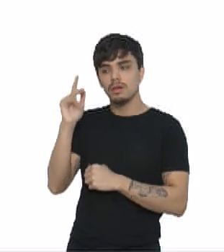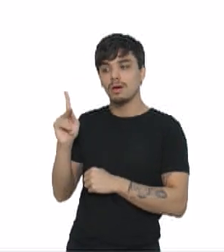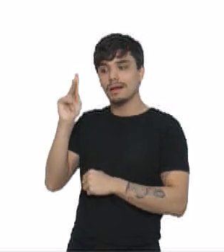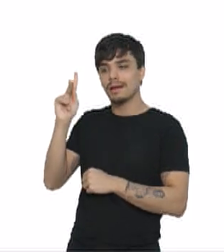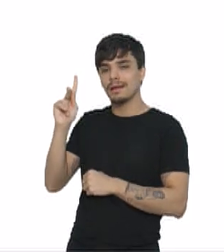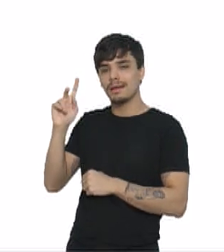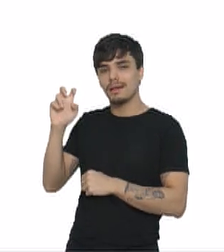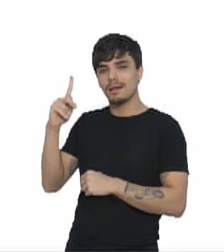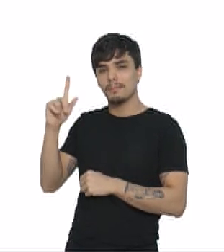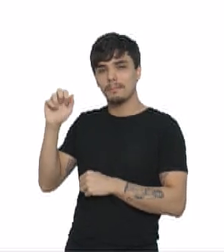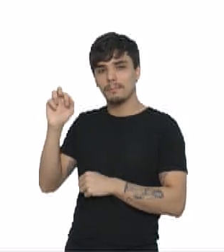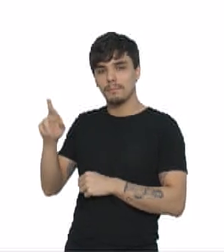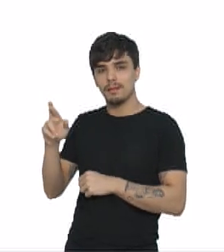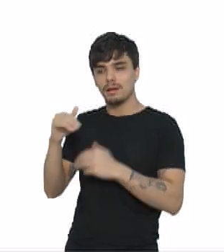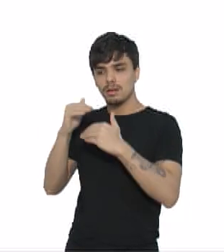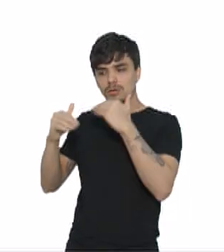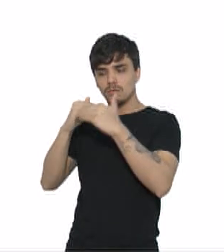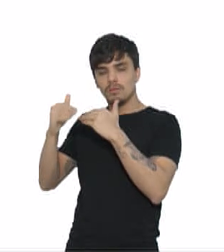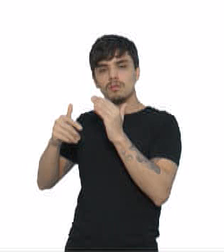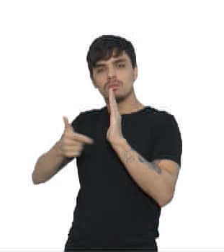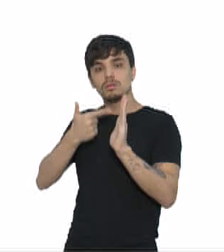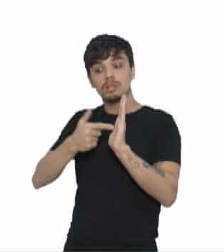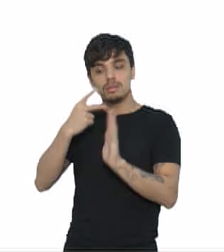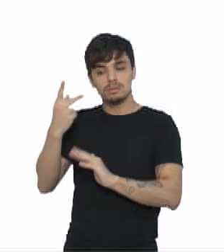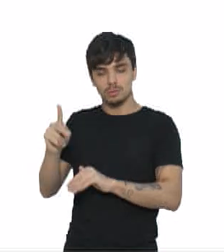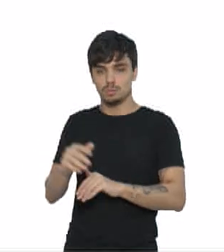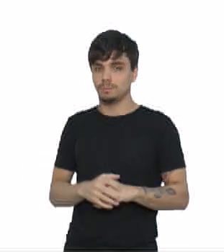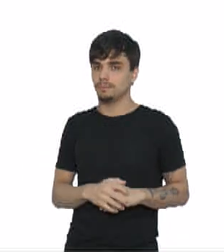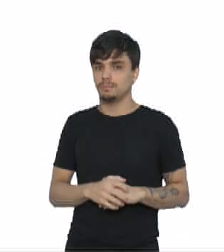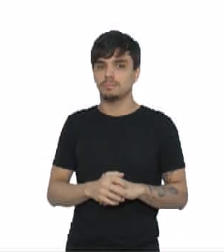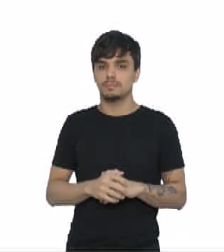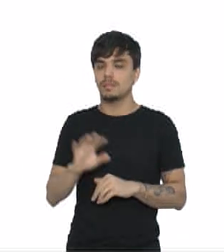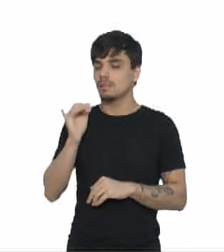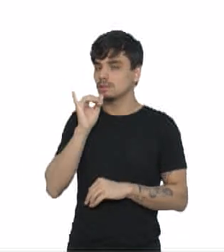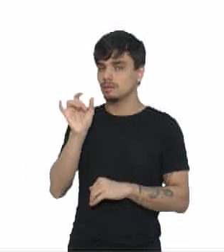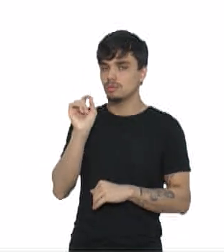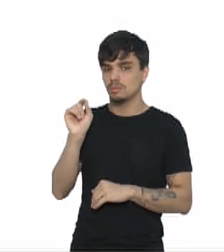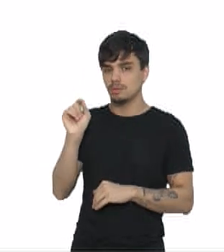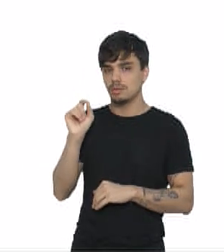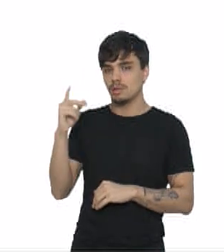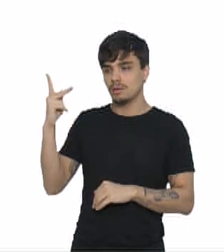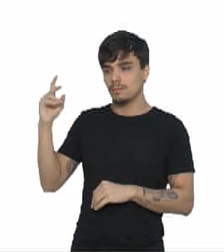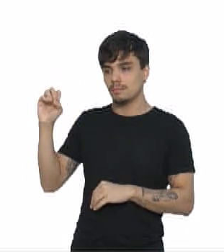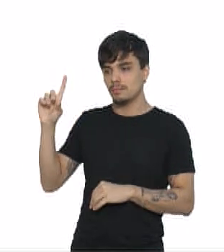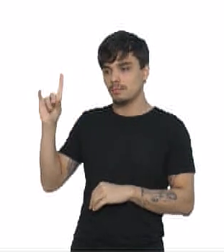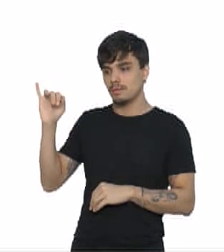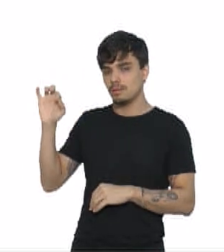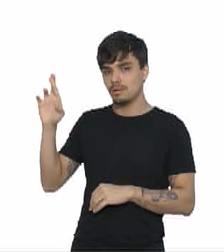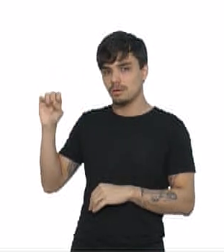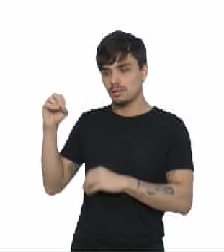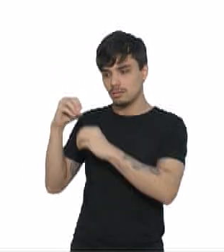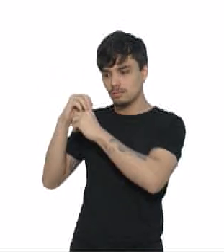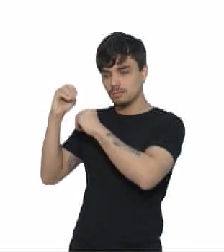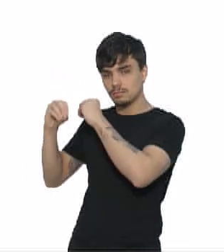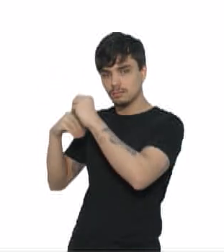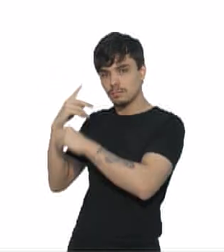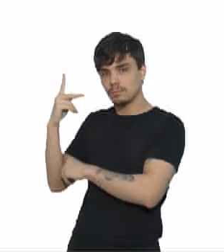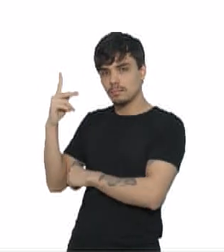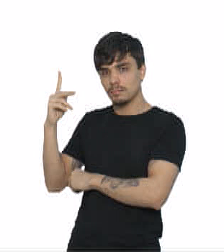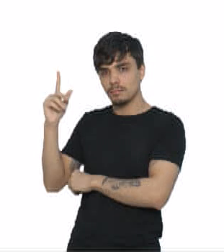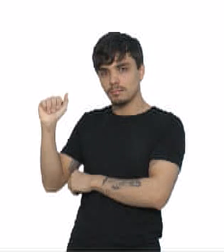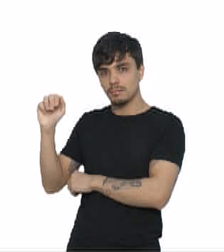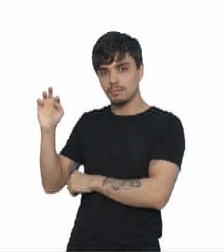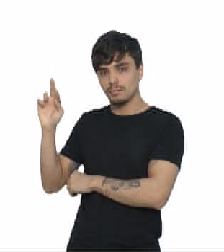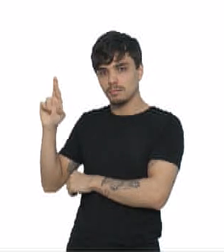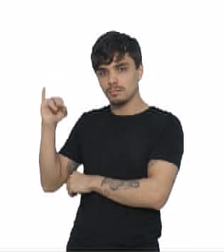seu livro Mistério Cosmográfico? Ele dizia que os poliedros platônicos poderiam explicar